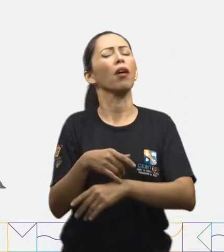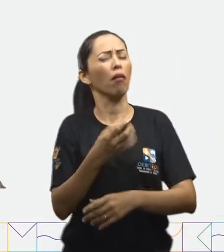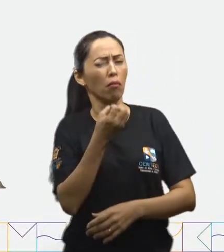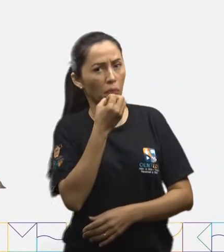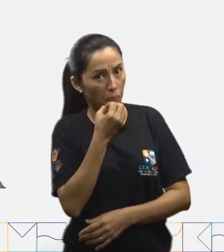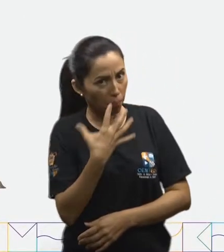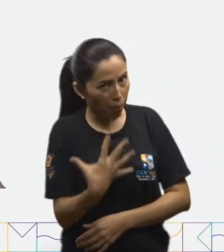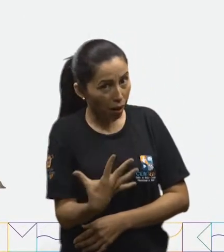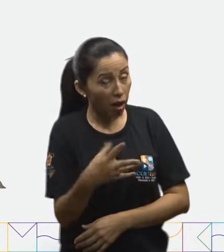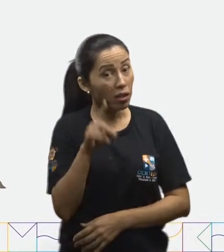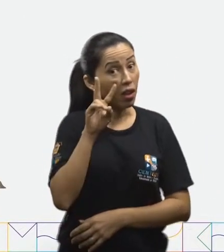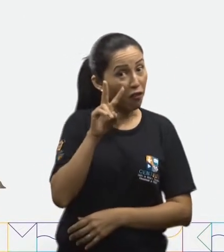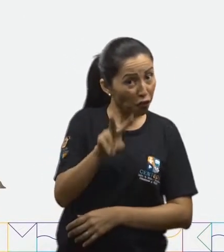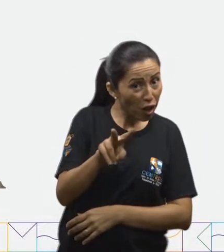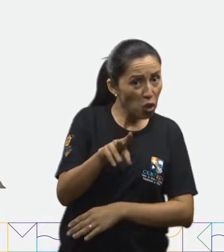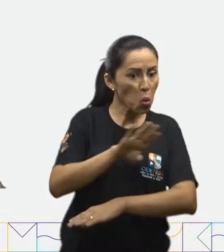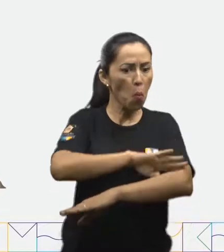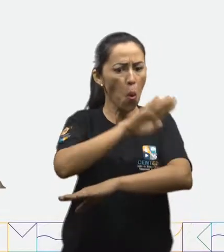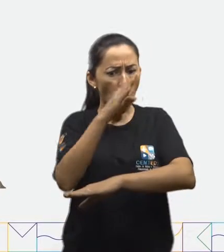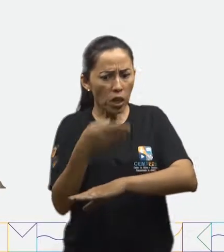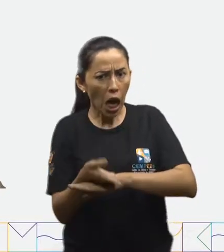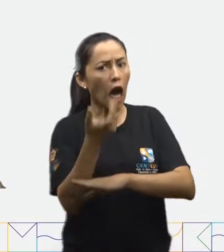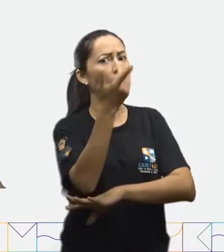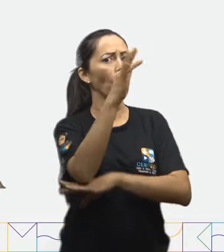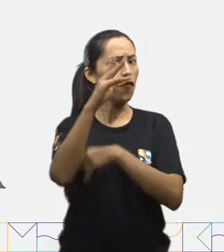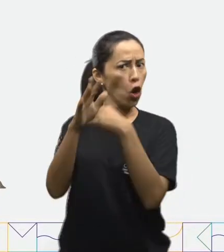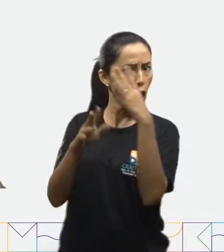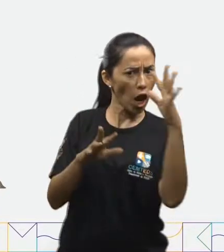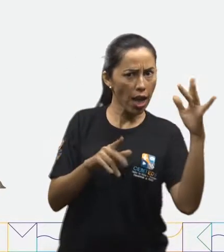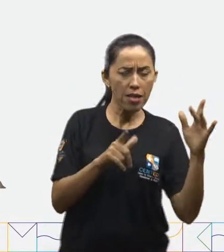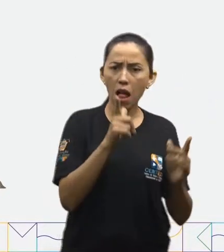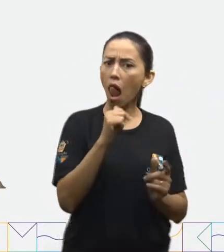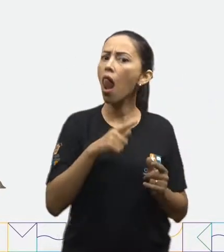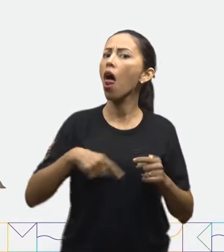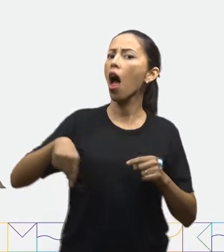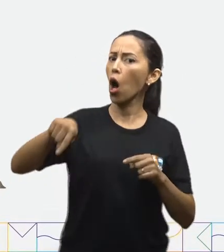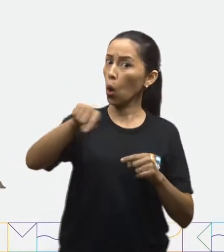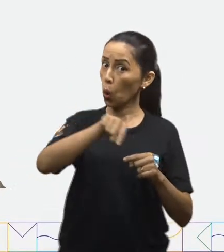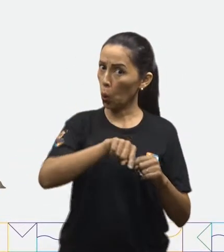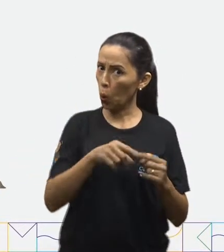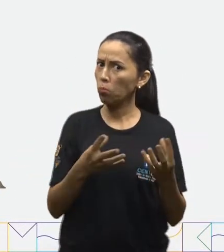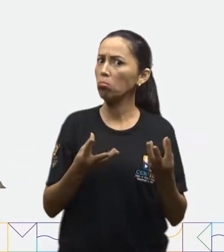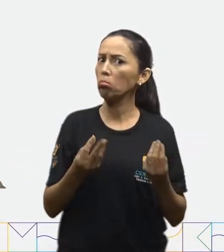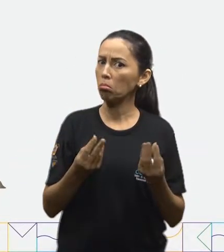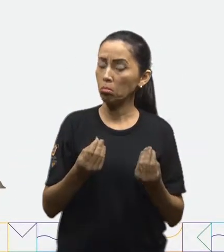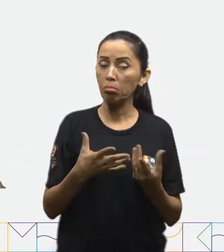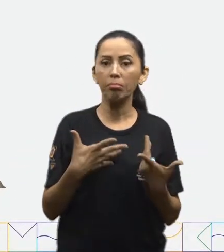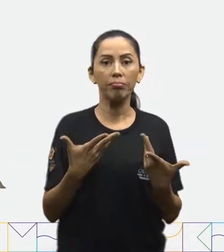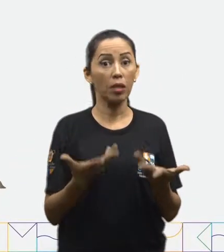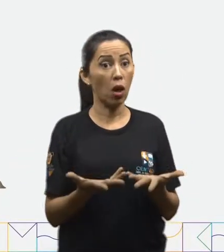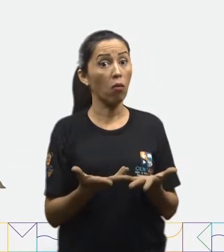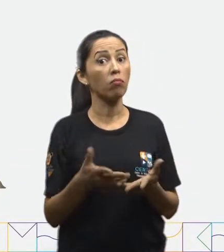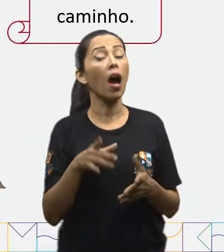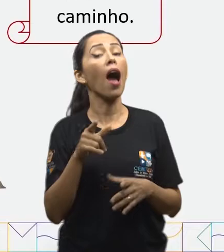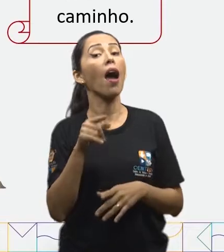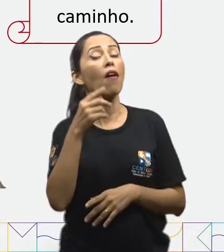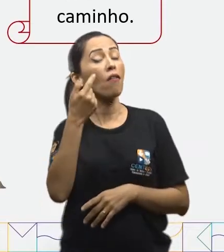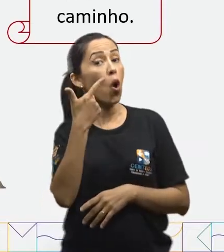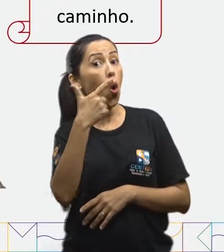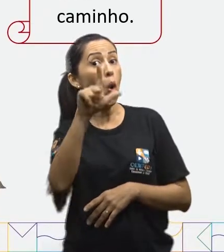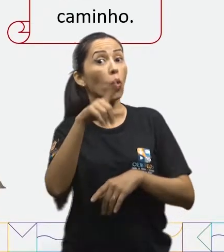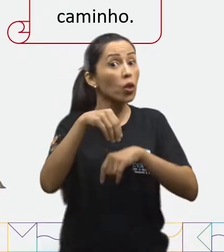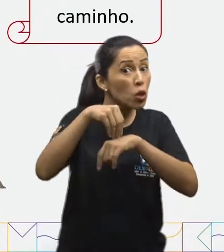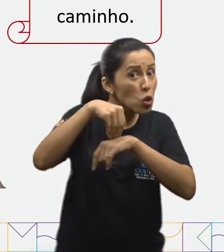Muito bem, tem muita montanha, florestas e lagoas nesse caminho, não é? Aí, Joãozinho vai ler a última pista.